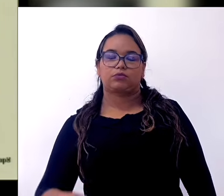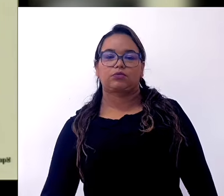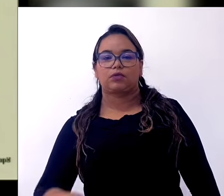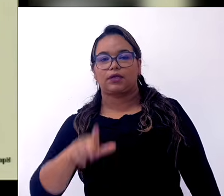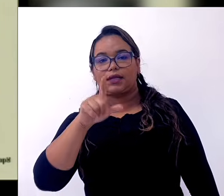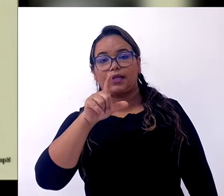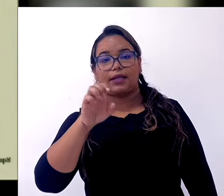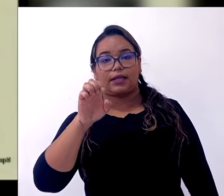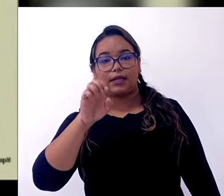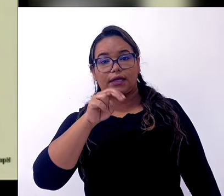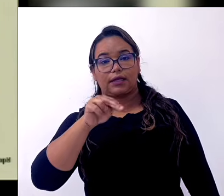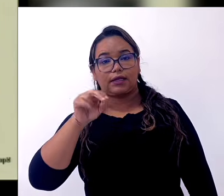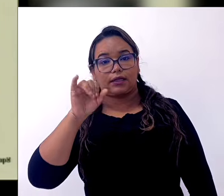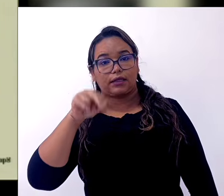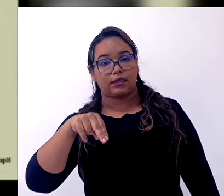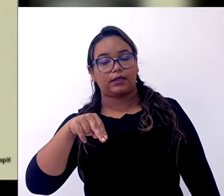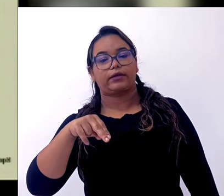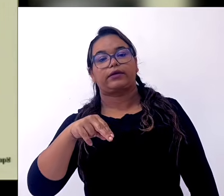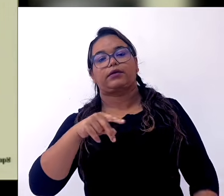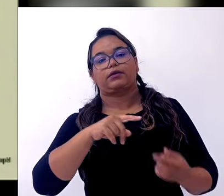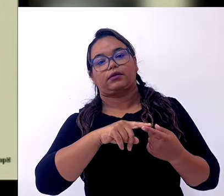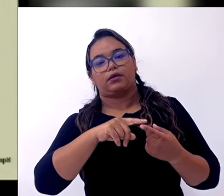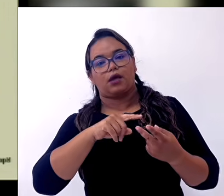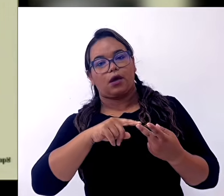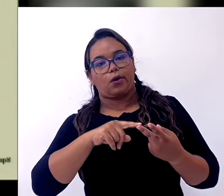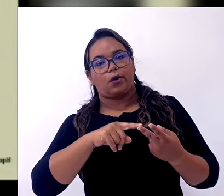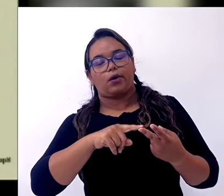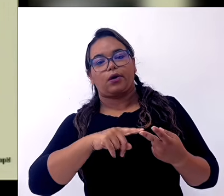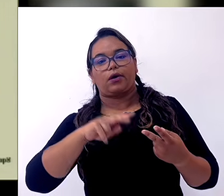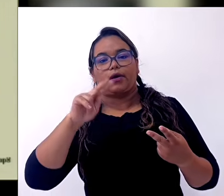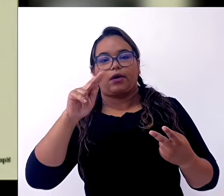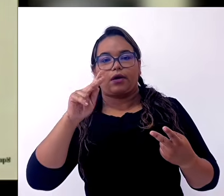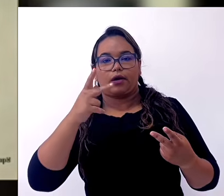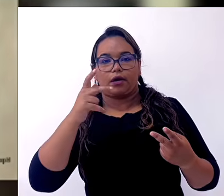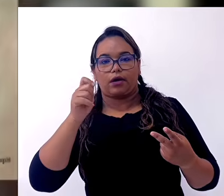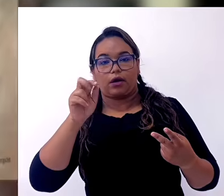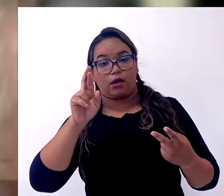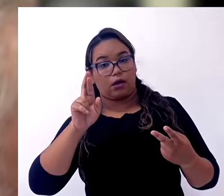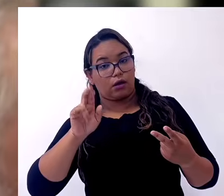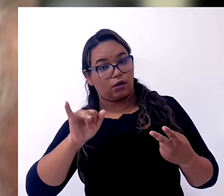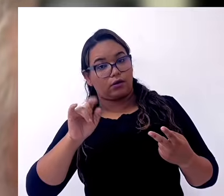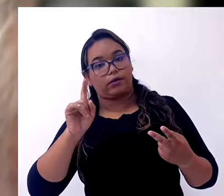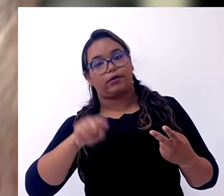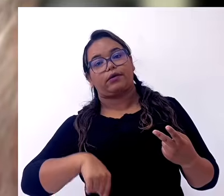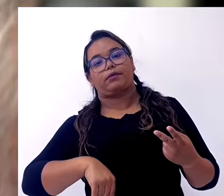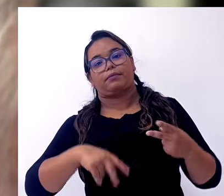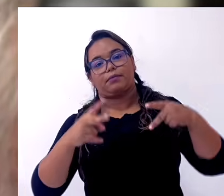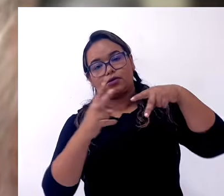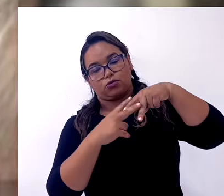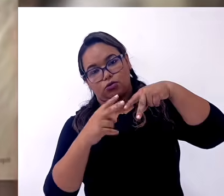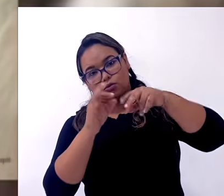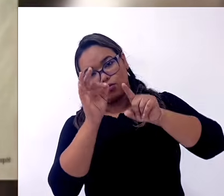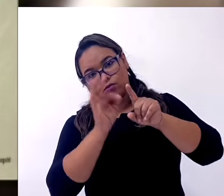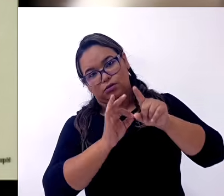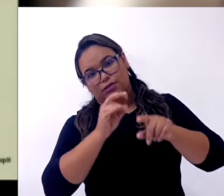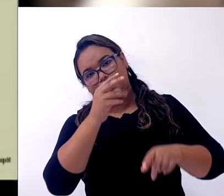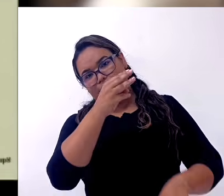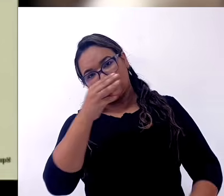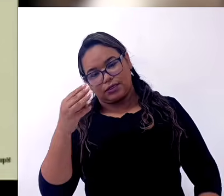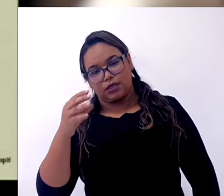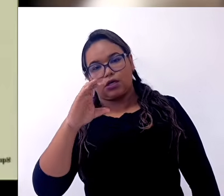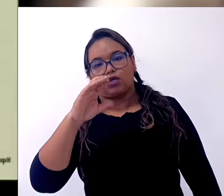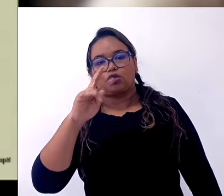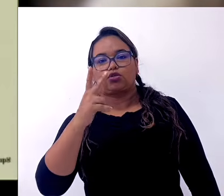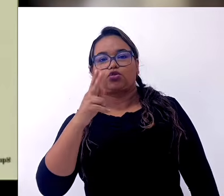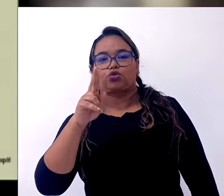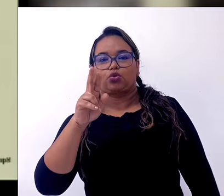Kohl pertencia ao Comitê dos 300. François Mitterrand, Yitzhak Rabin, Yasser Arafat. Esses são detalhes